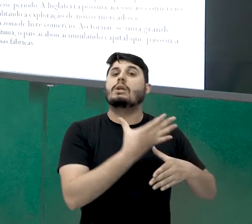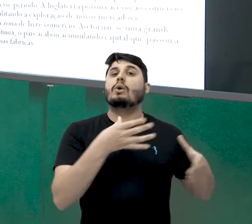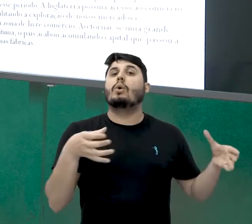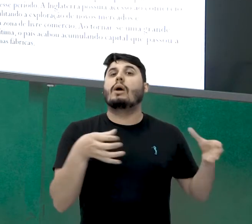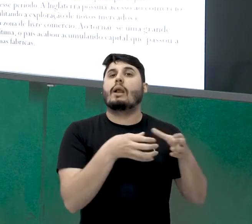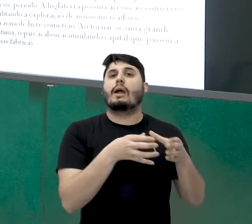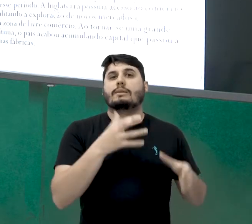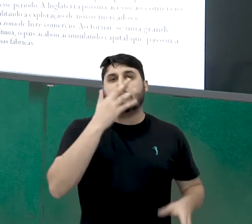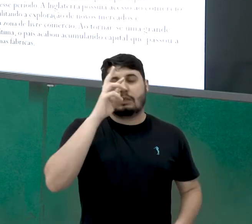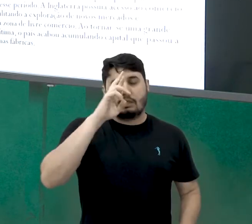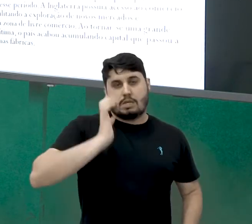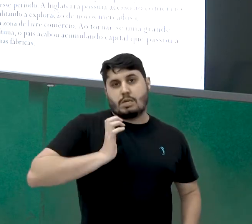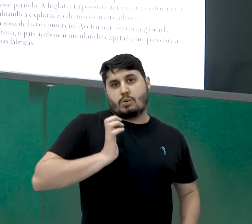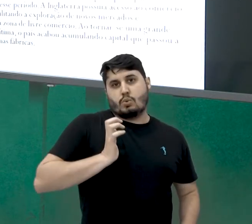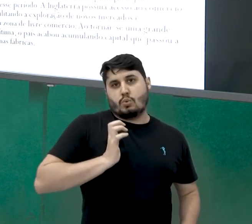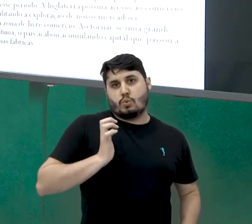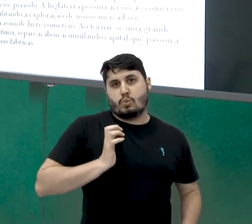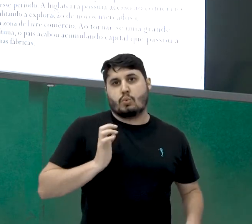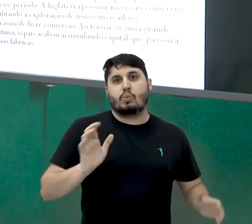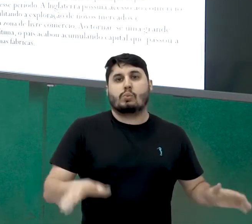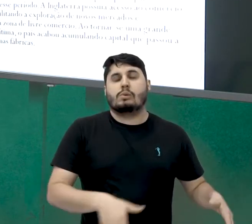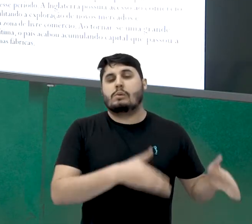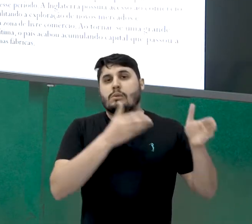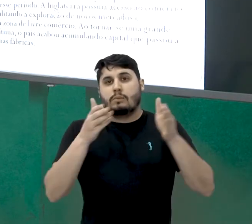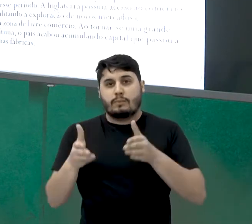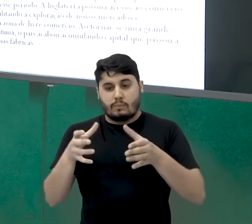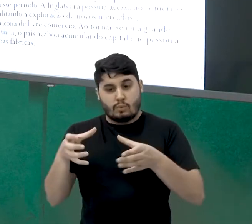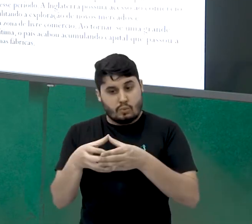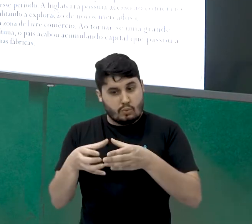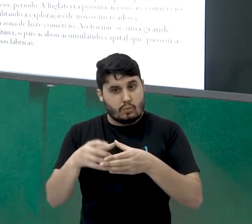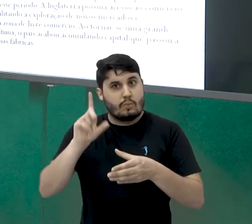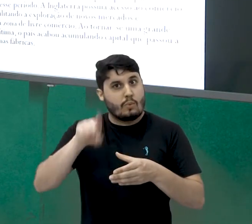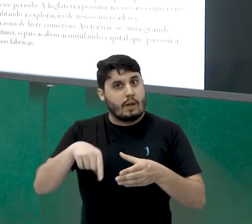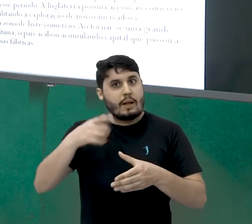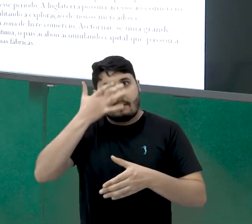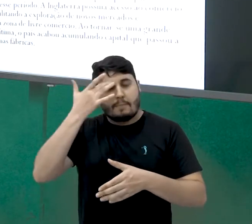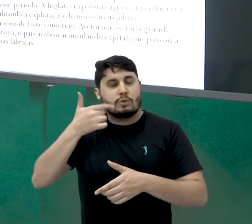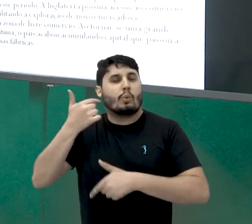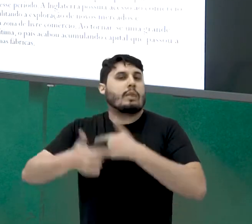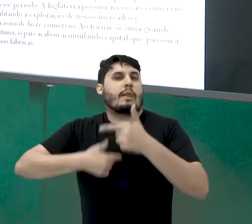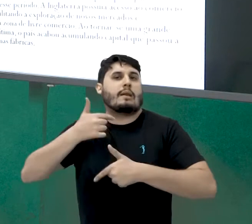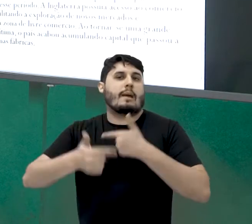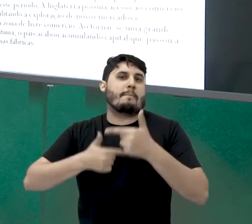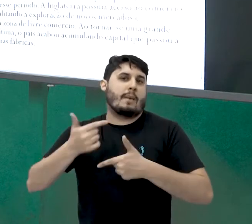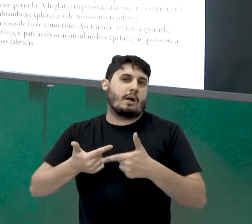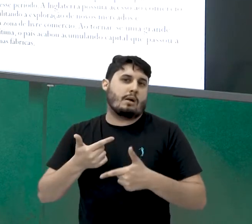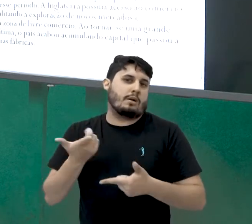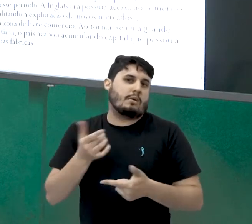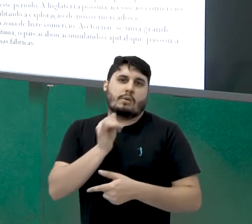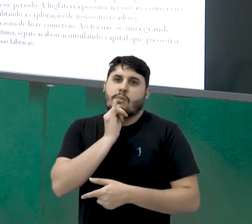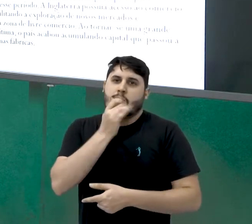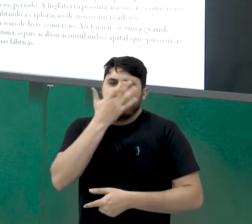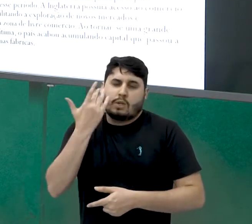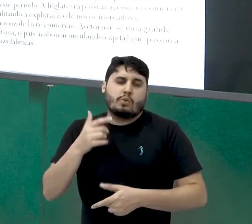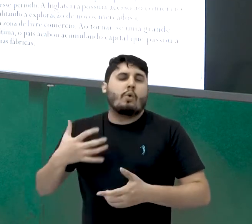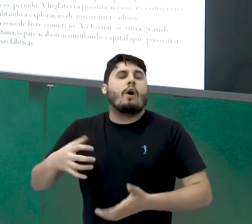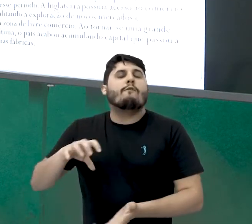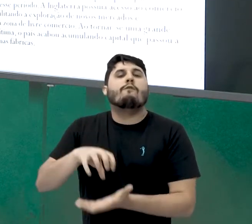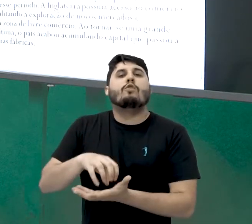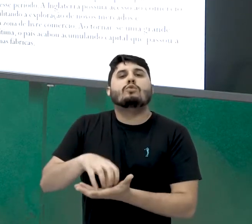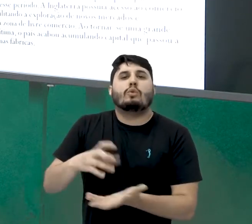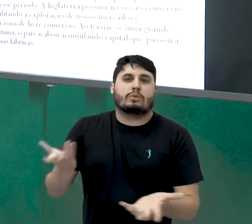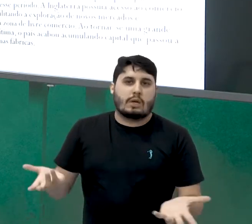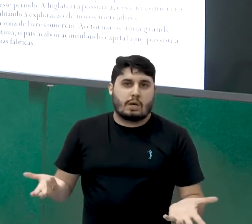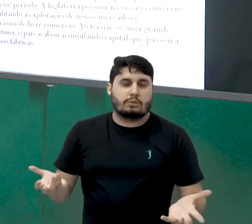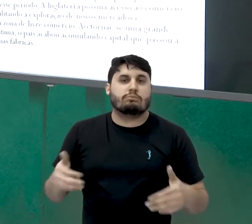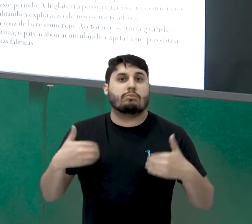E do outro lado, você tinha aquele que vendia a sua força de trabalho, que era o proletário, o trabalhador, o funcionário. Então,